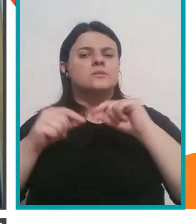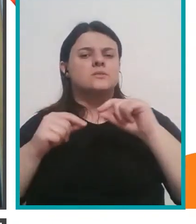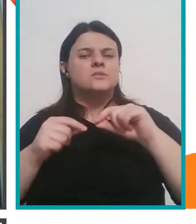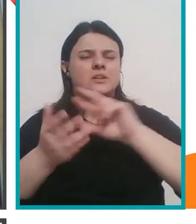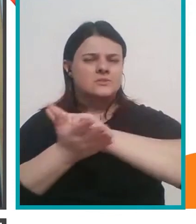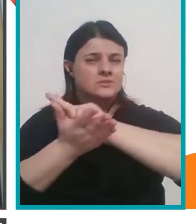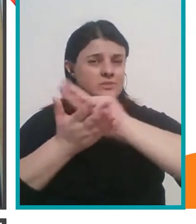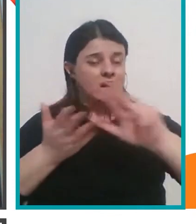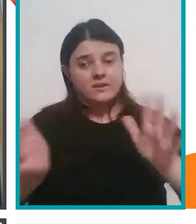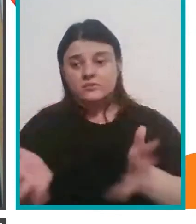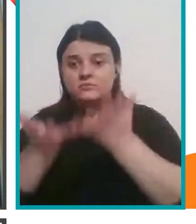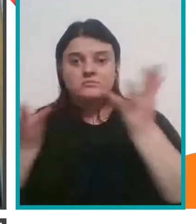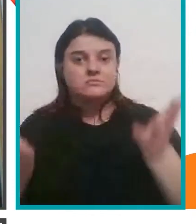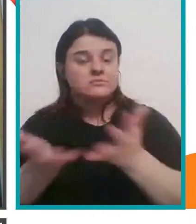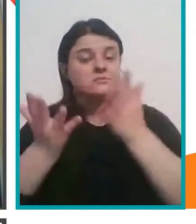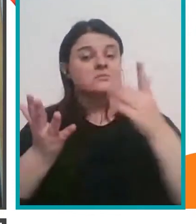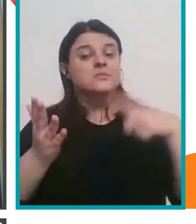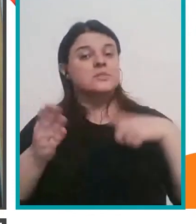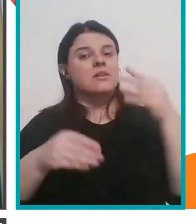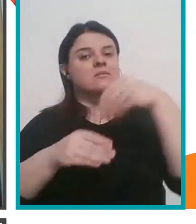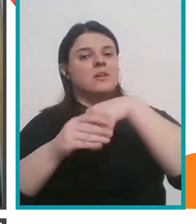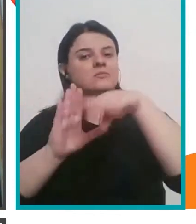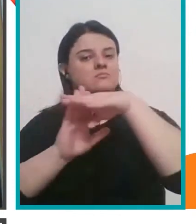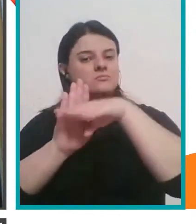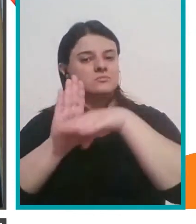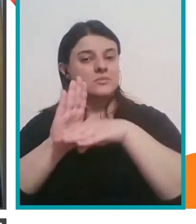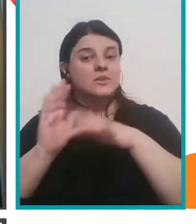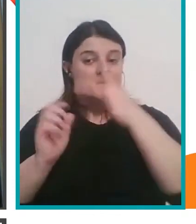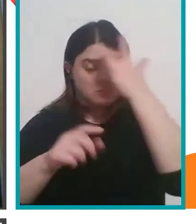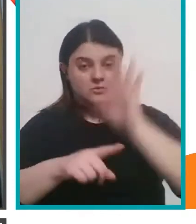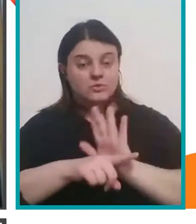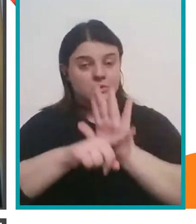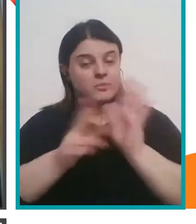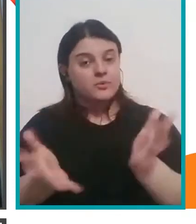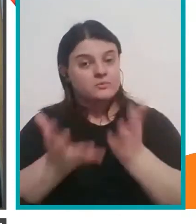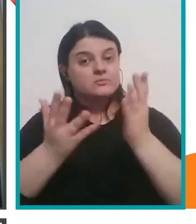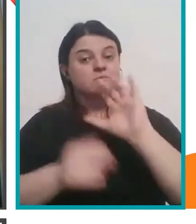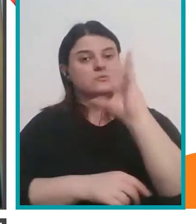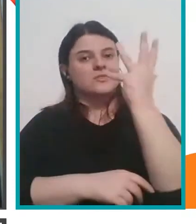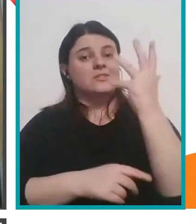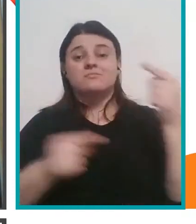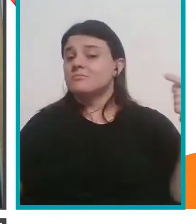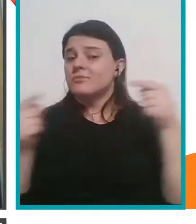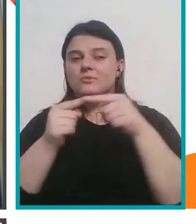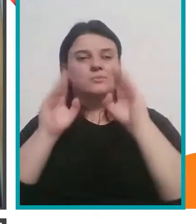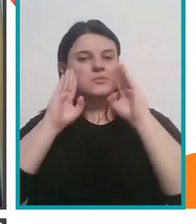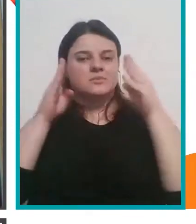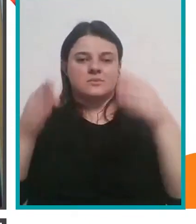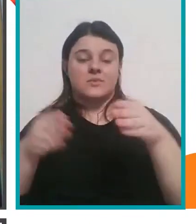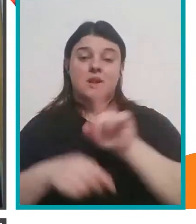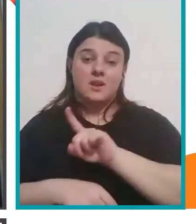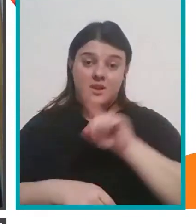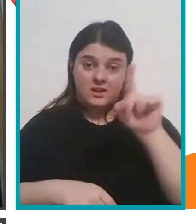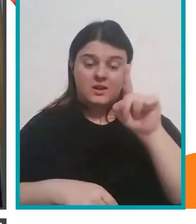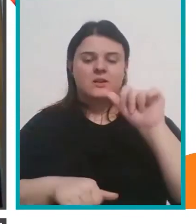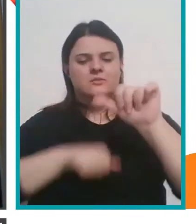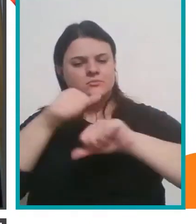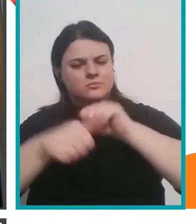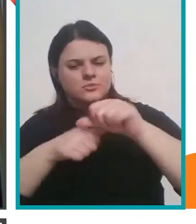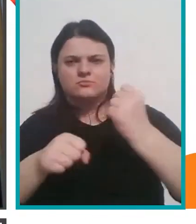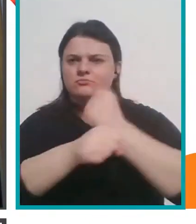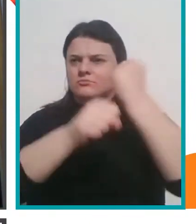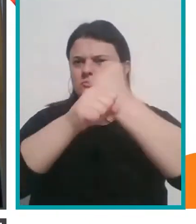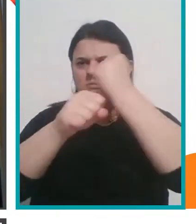de estímulo, né, reservado para medidas favoráveis ao clima. Eu acho que essa deve ser a tônica. Lá, com reforma de construções,